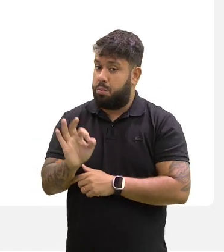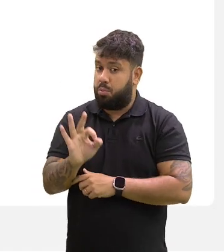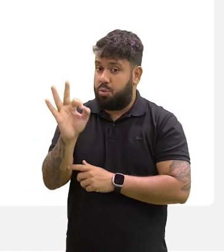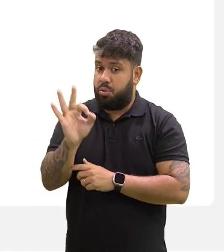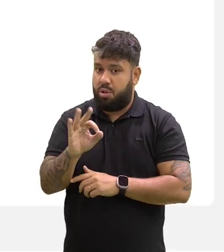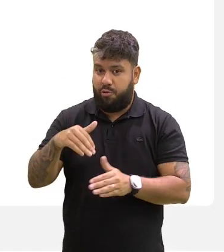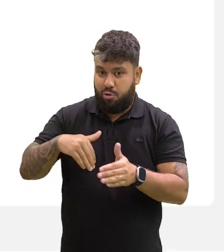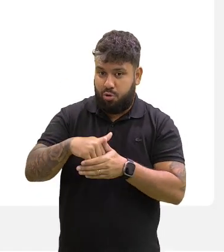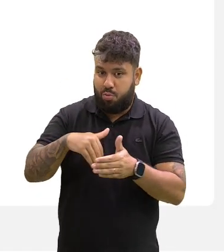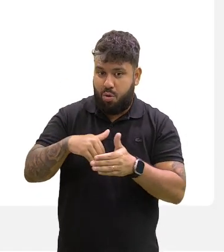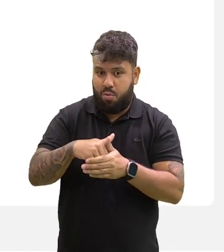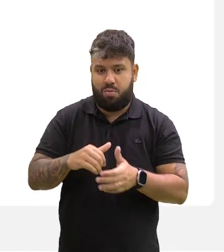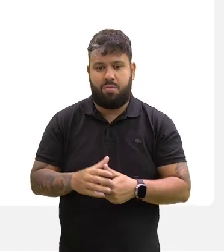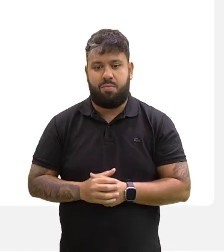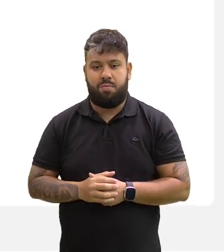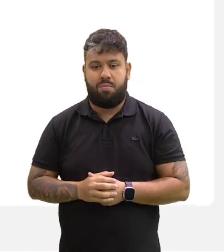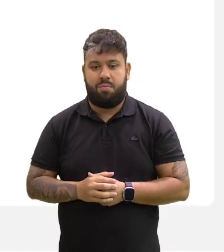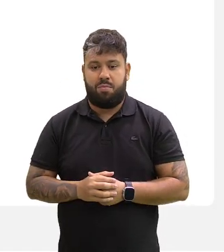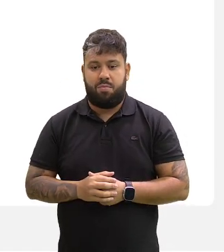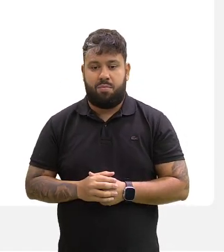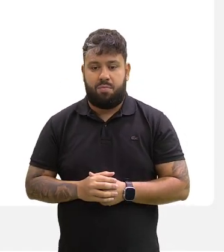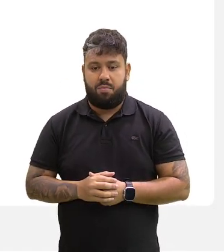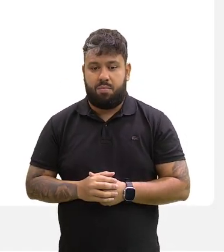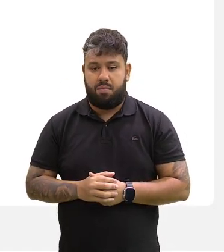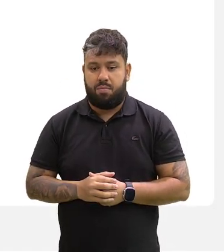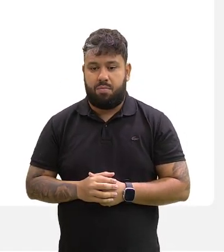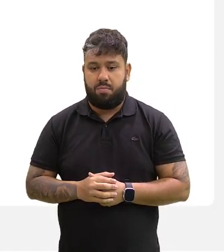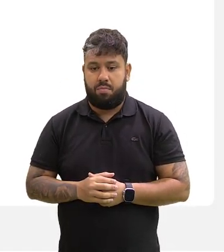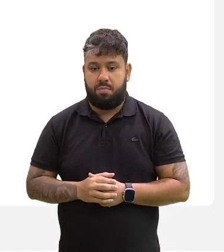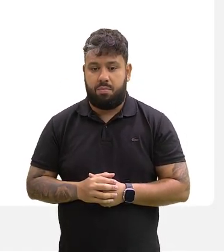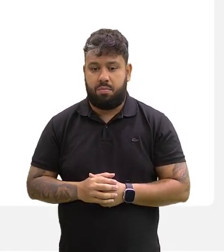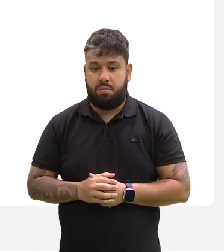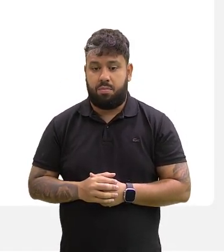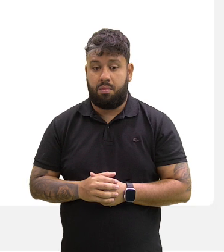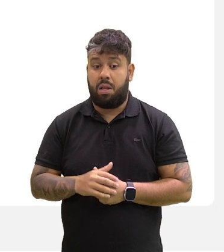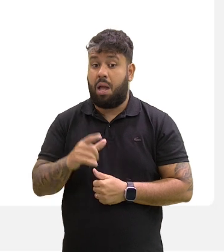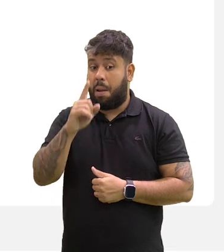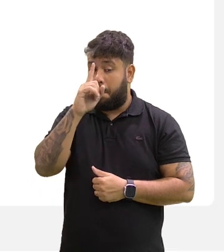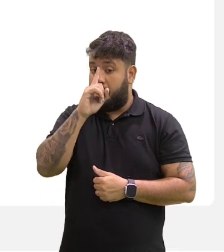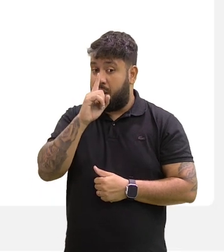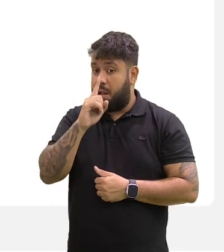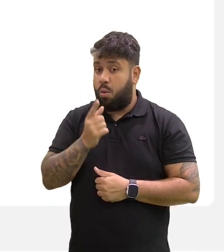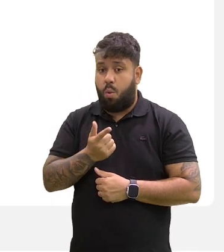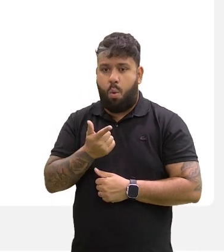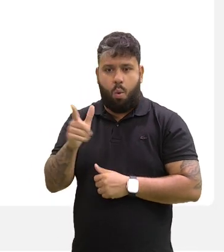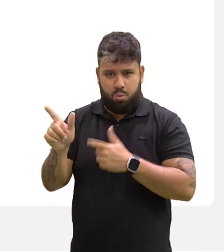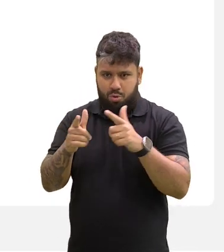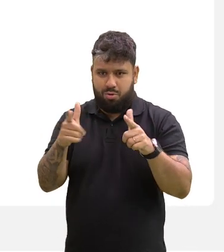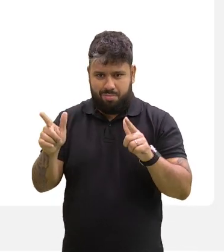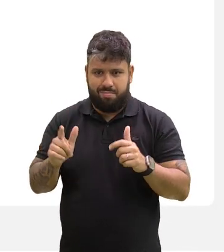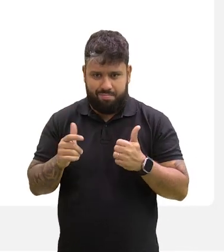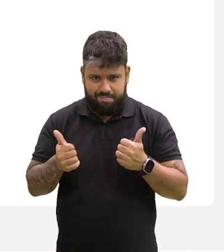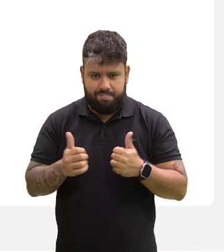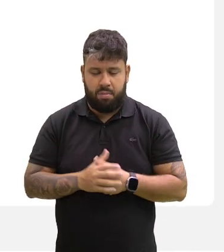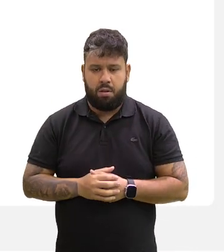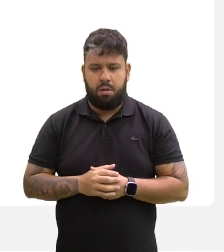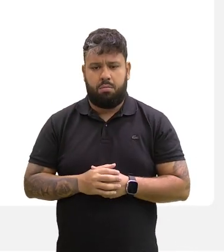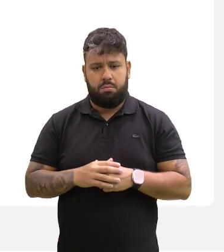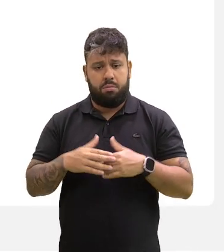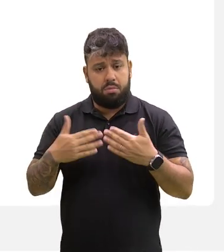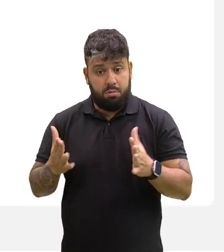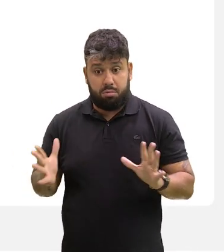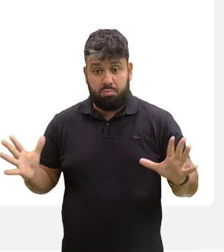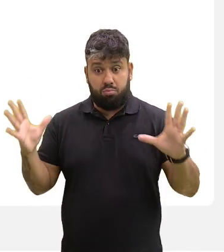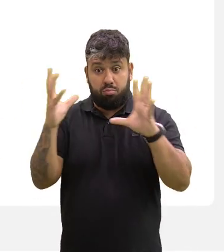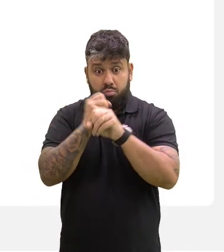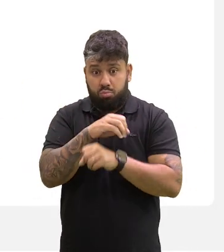faz futebol, tá? E o verdinho ali, o amarelinho quer dizer outros. Se eu somar todos os dados da minha amostra, eu vou ter 100%, que